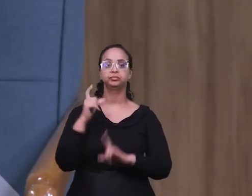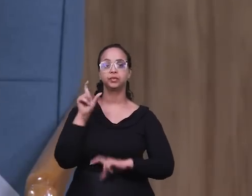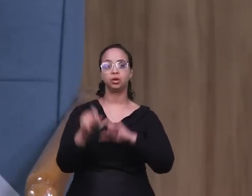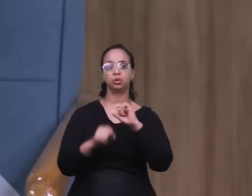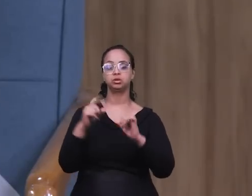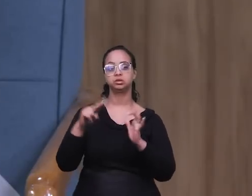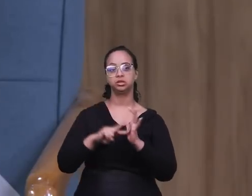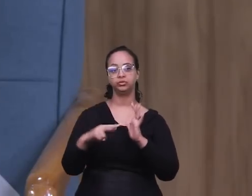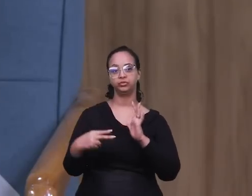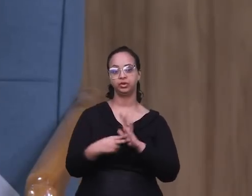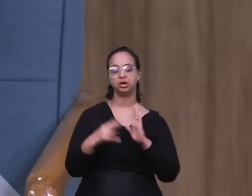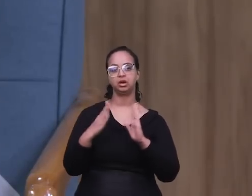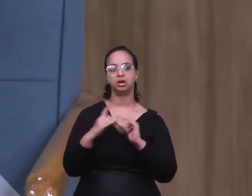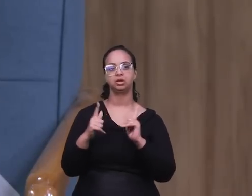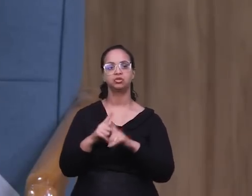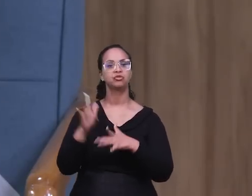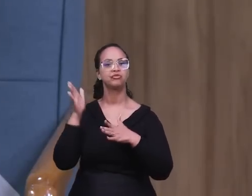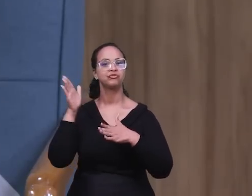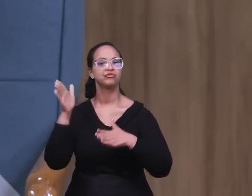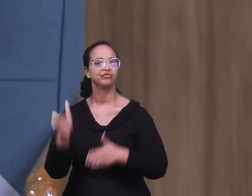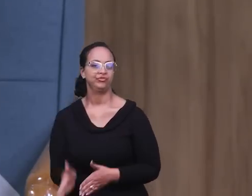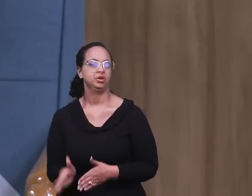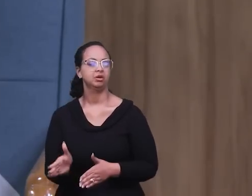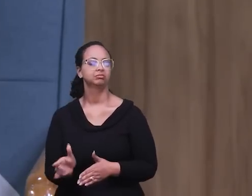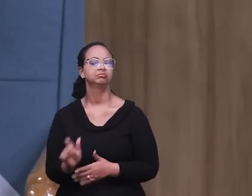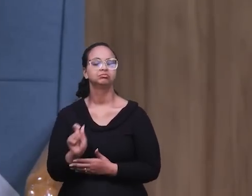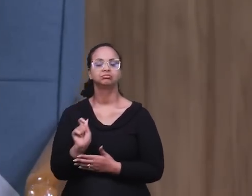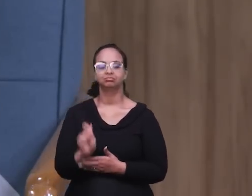que é a igreja fiel hoje, né?